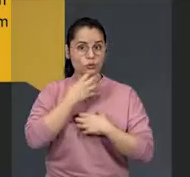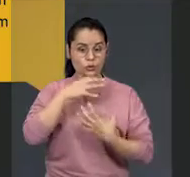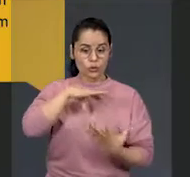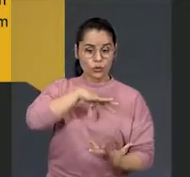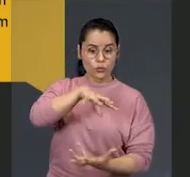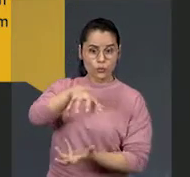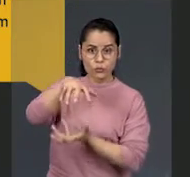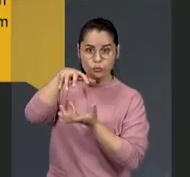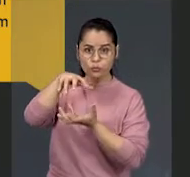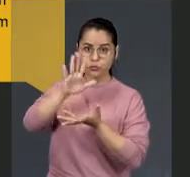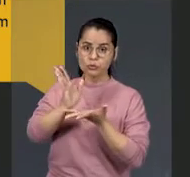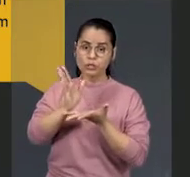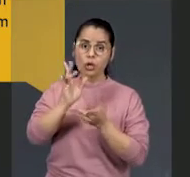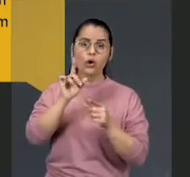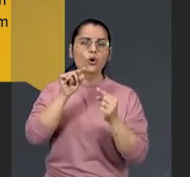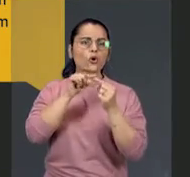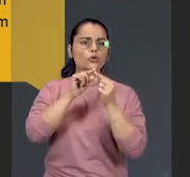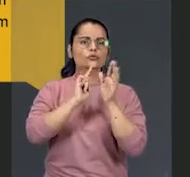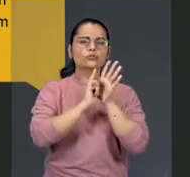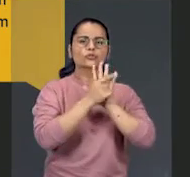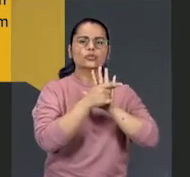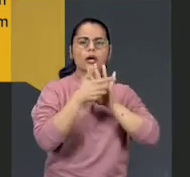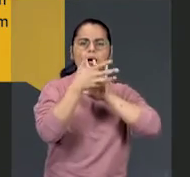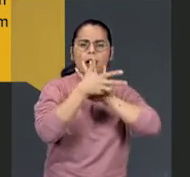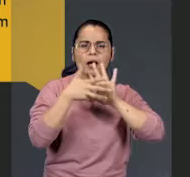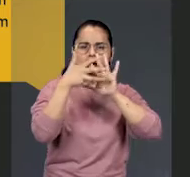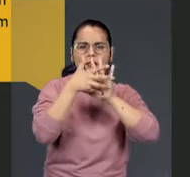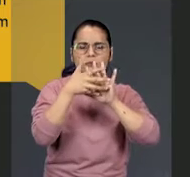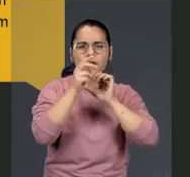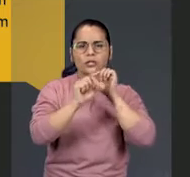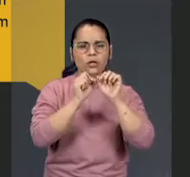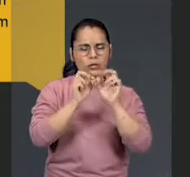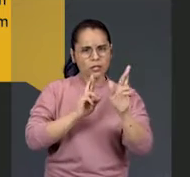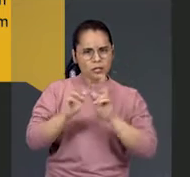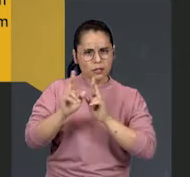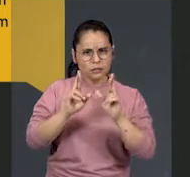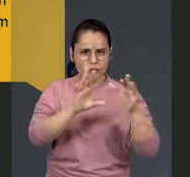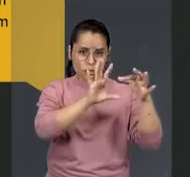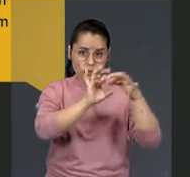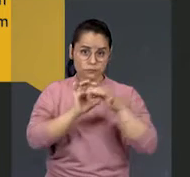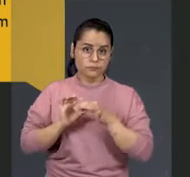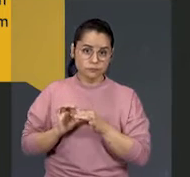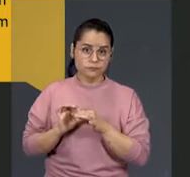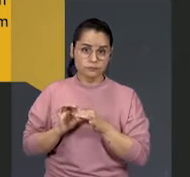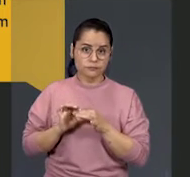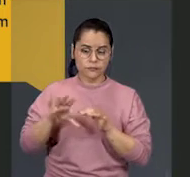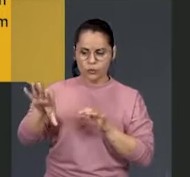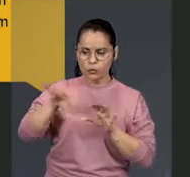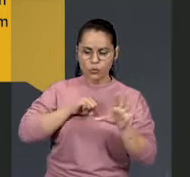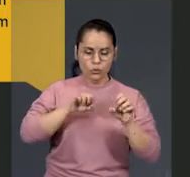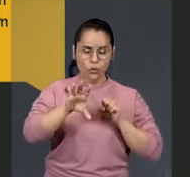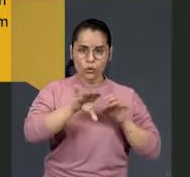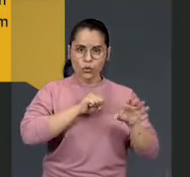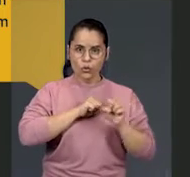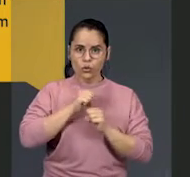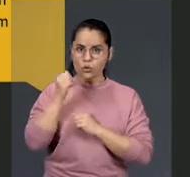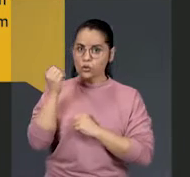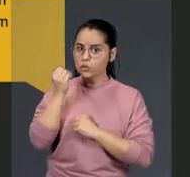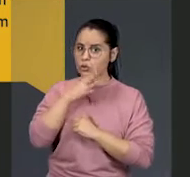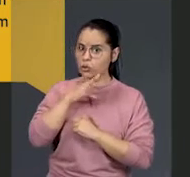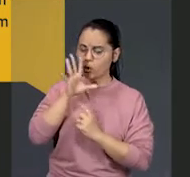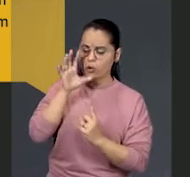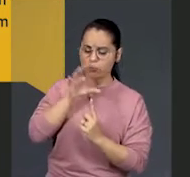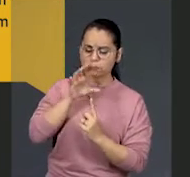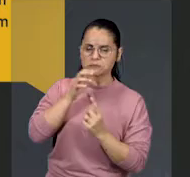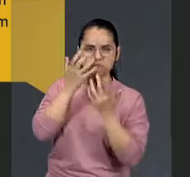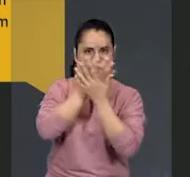gêneros musicais, apesar de estarem relacionados ao seu contexto, absorvem novas influências